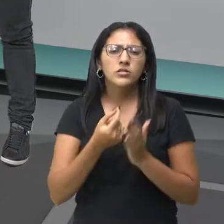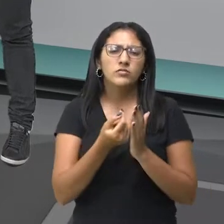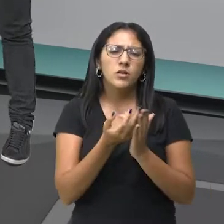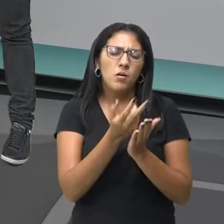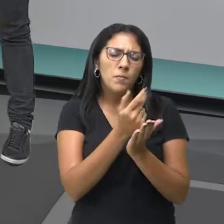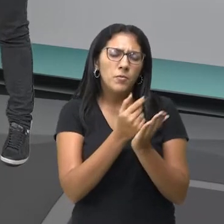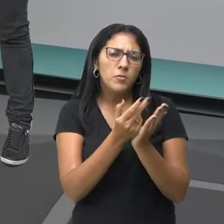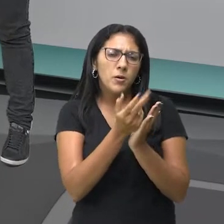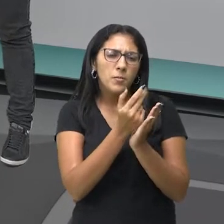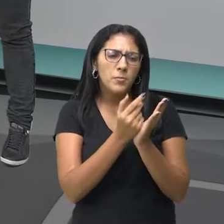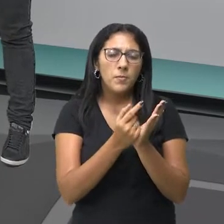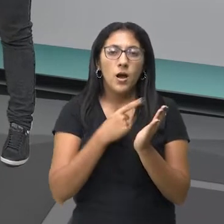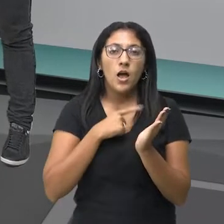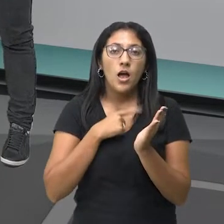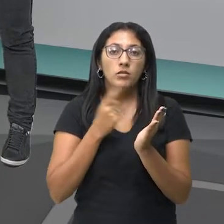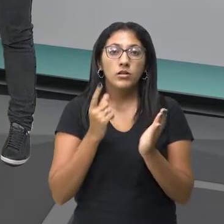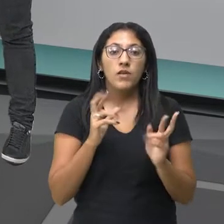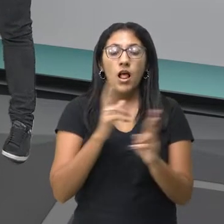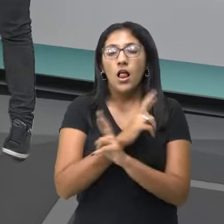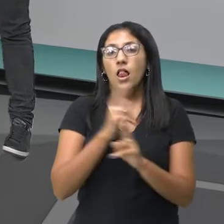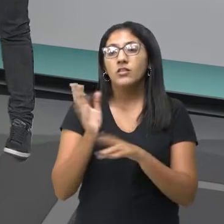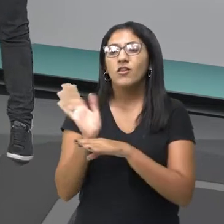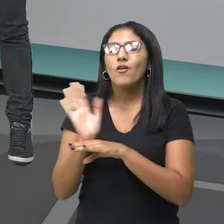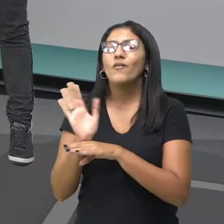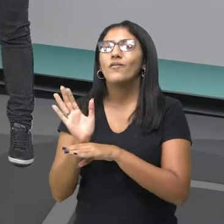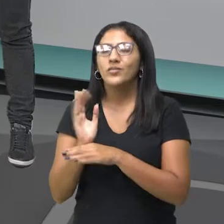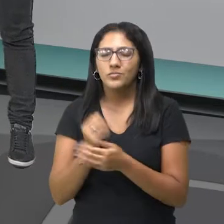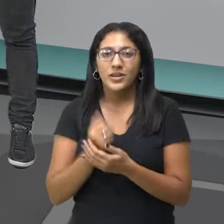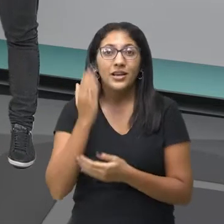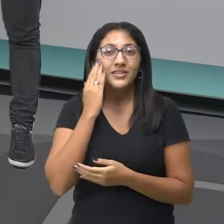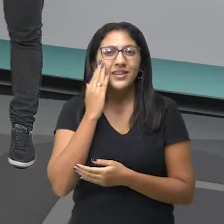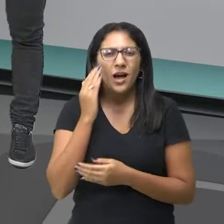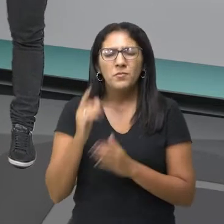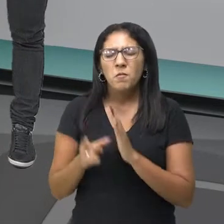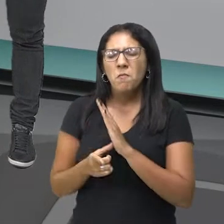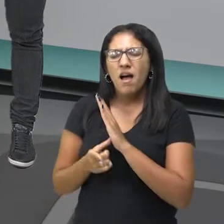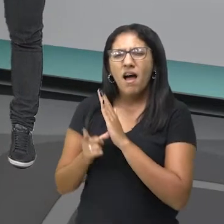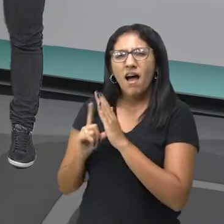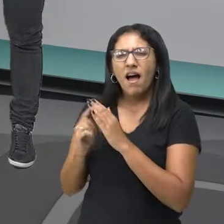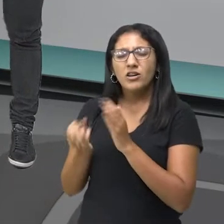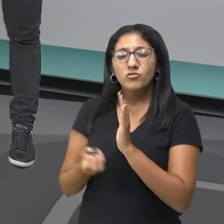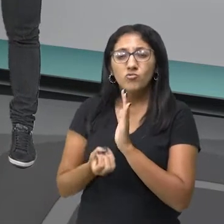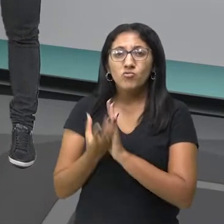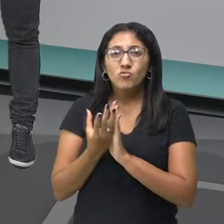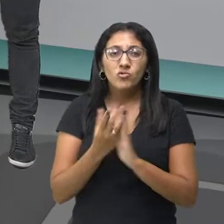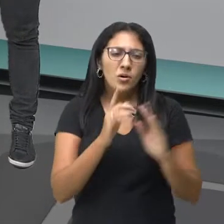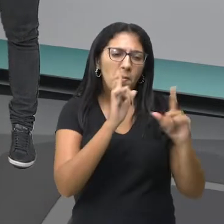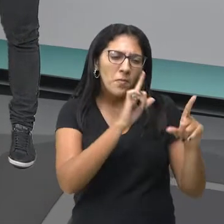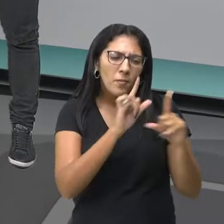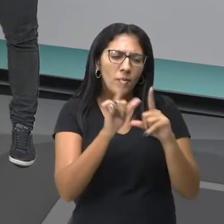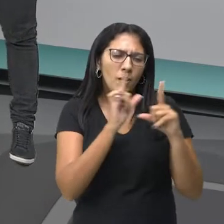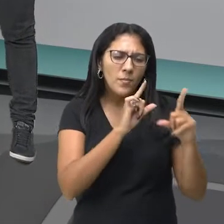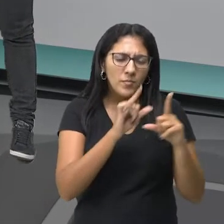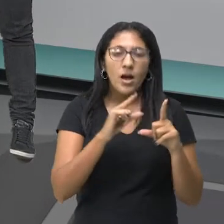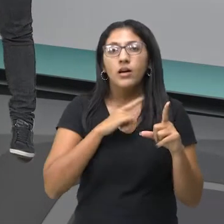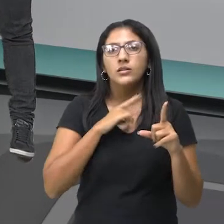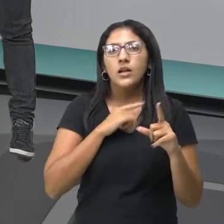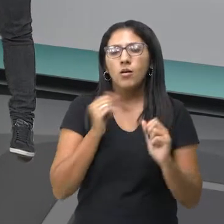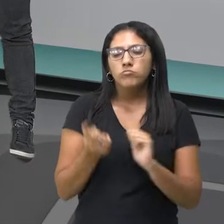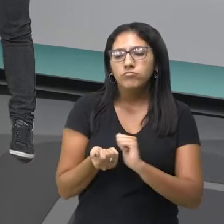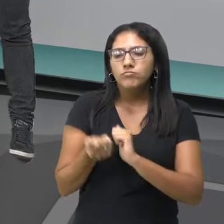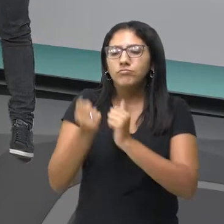claro, inspirou os filmes. Então, percebe que essas histórias de super-heróis, elas surgiram primeiro no universo dos quadrinhos e depois foram